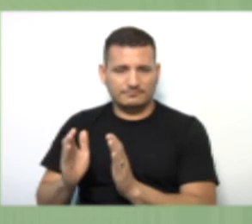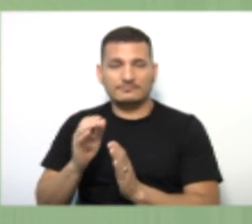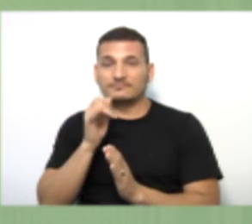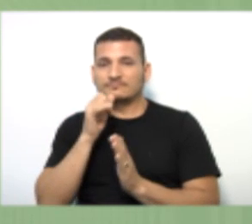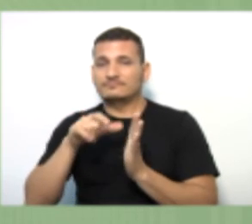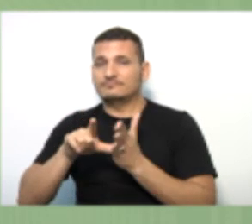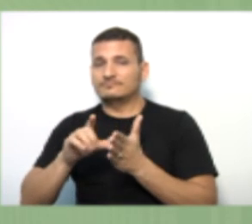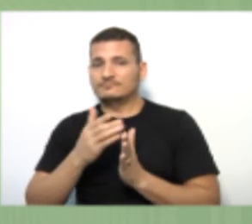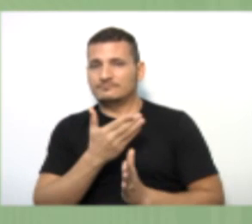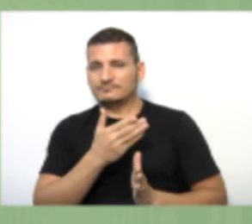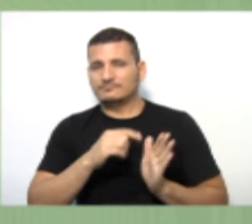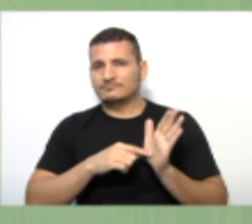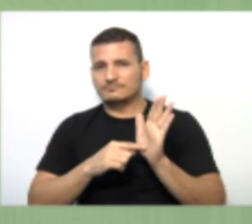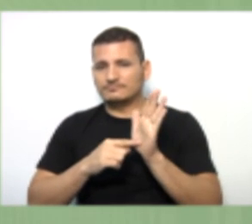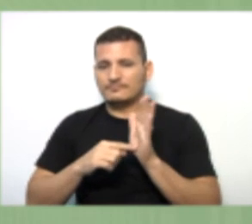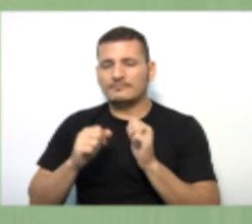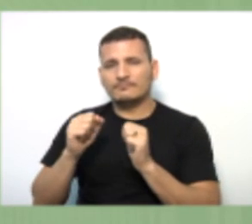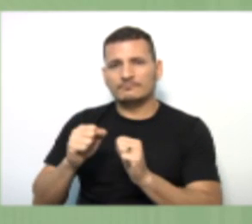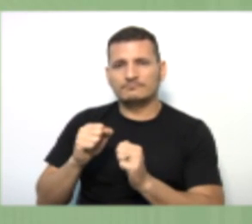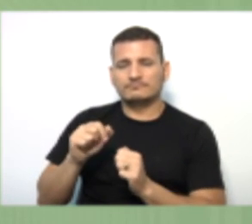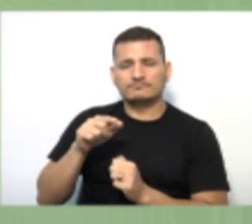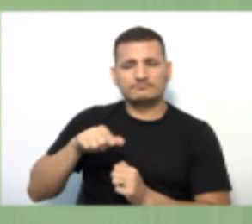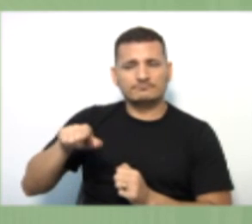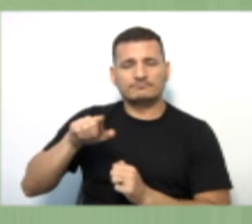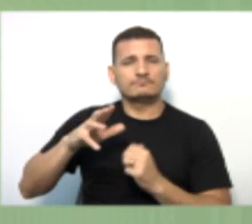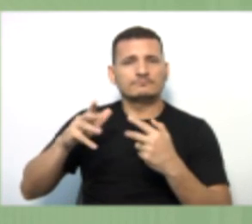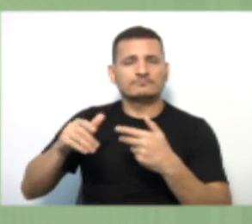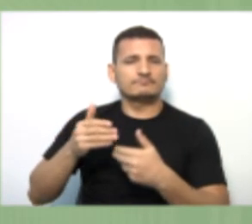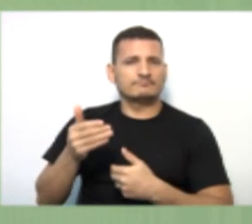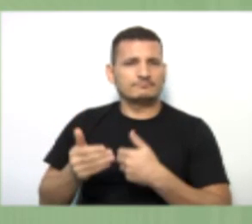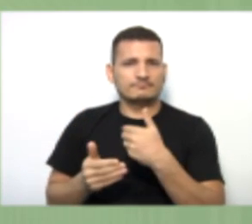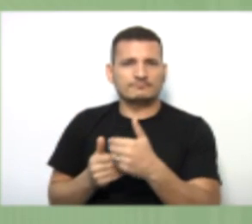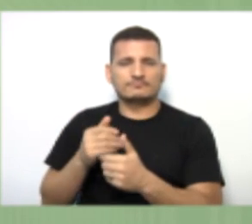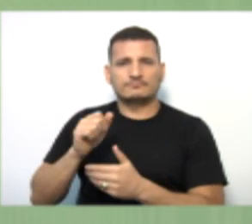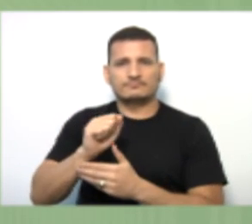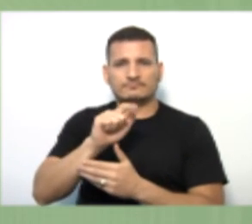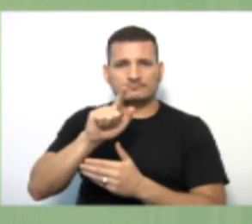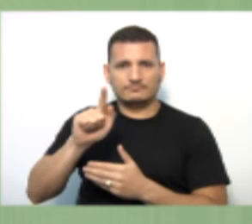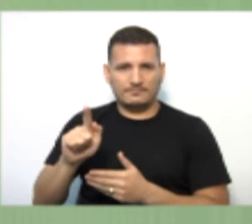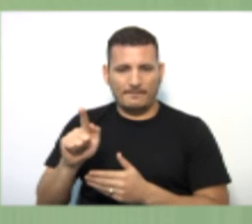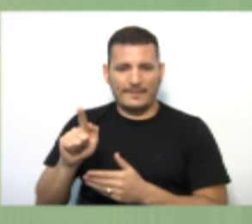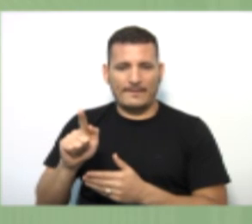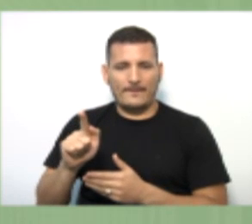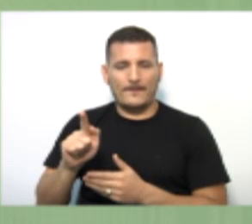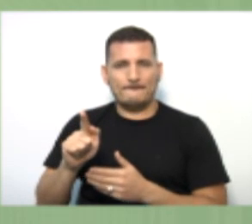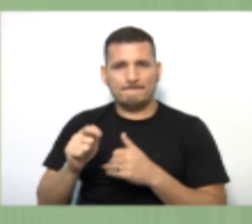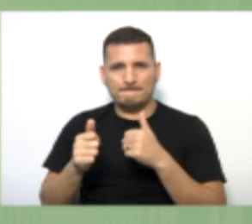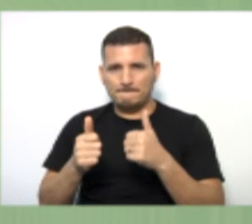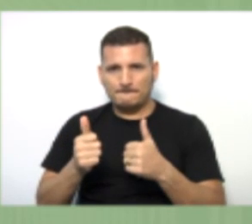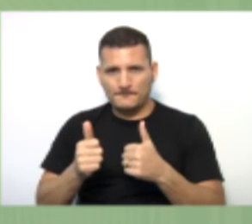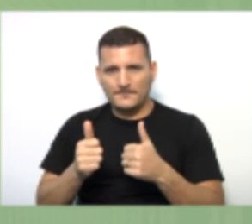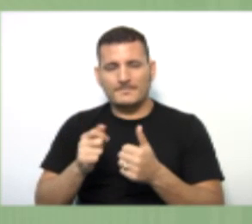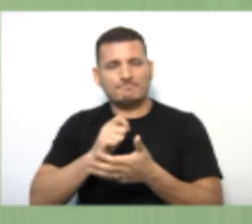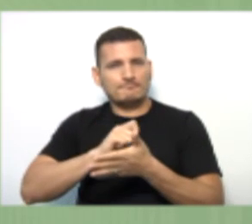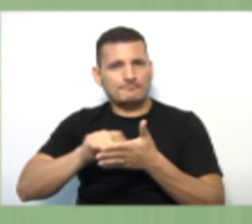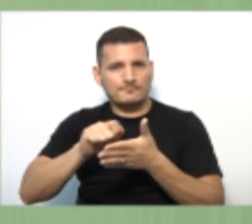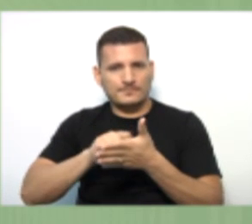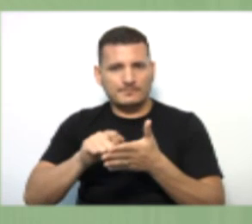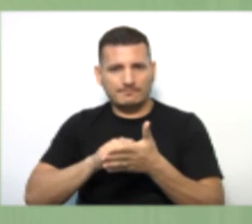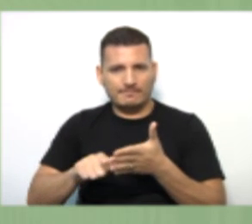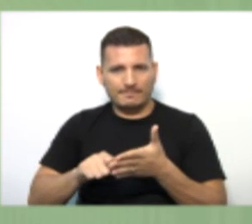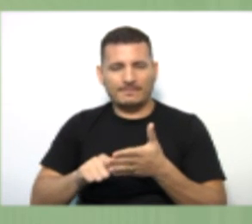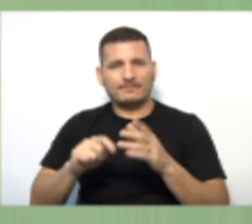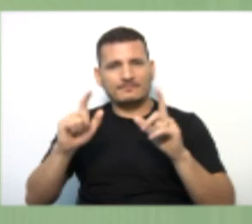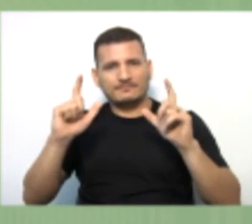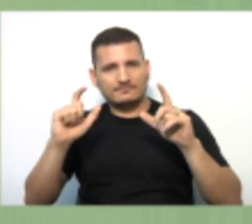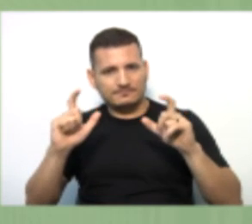anterior, podemos chamar todos esses processos de algoritmo, beleza? Anotem aí, tire aquela